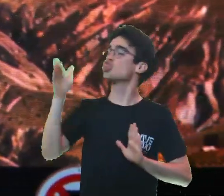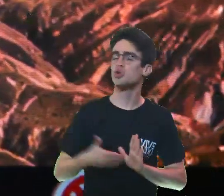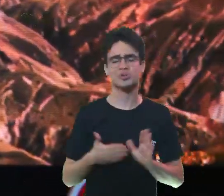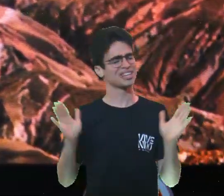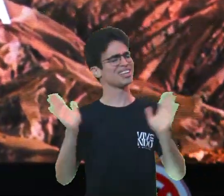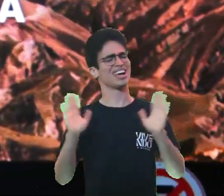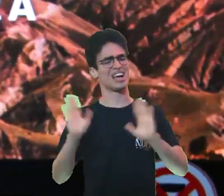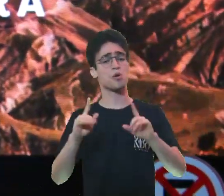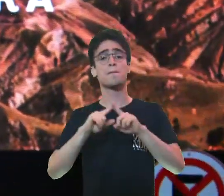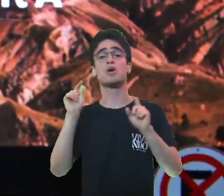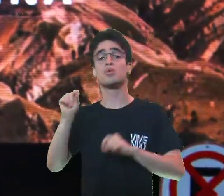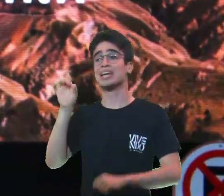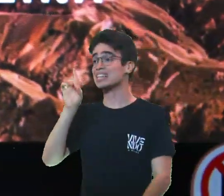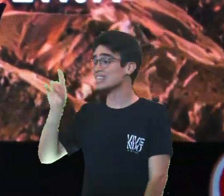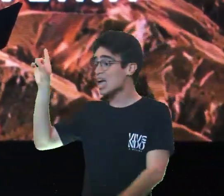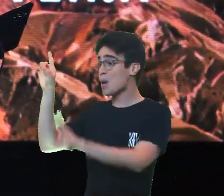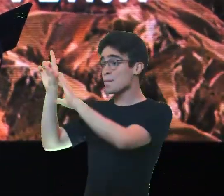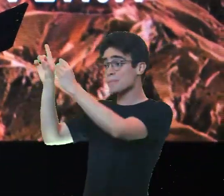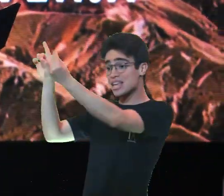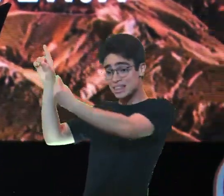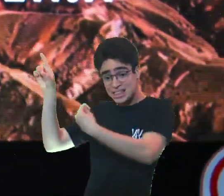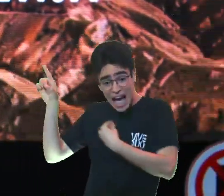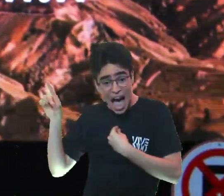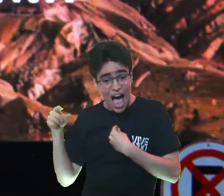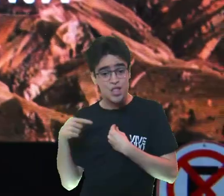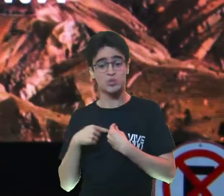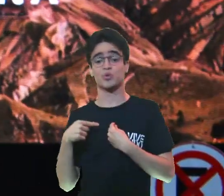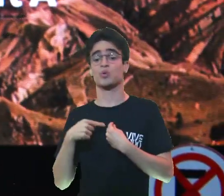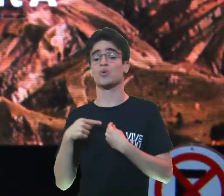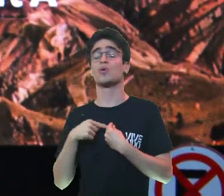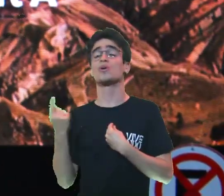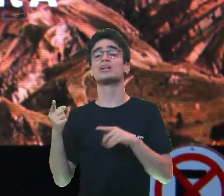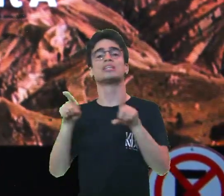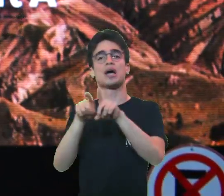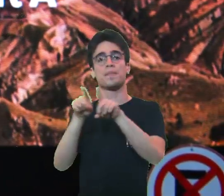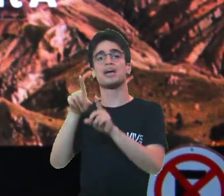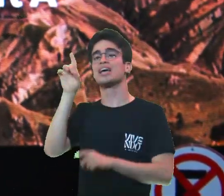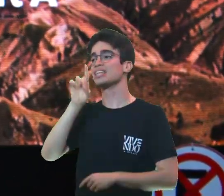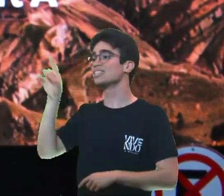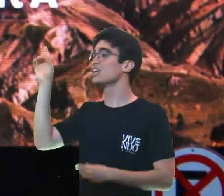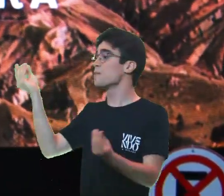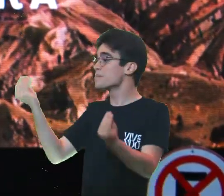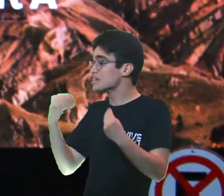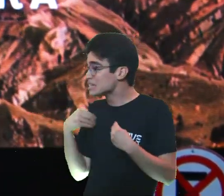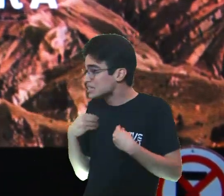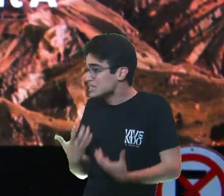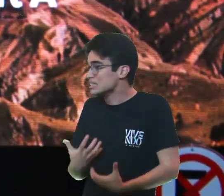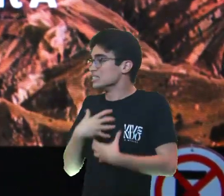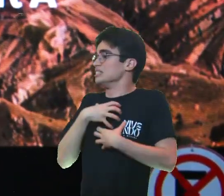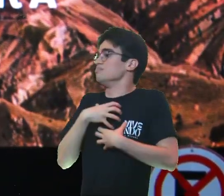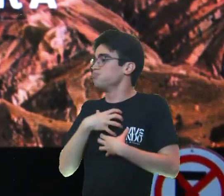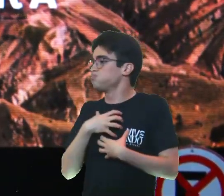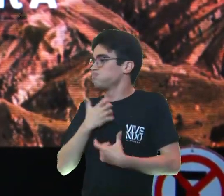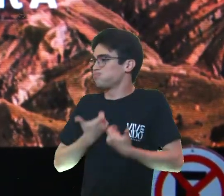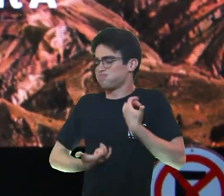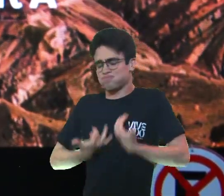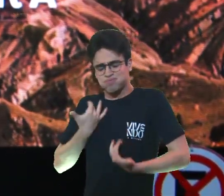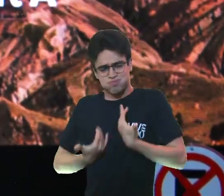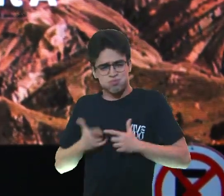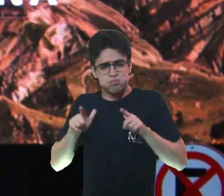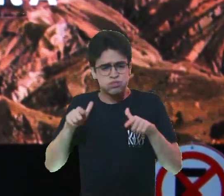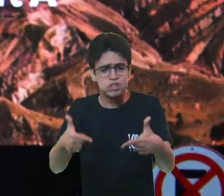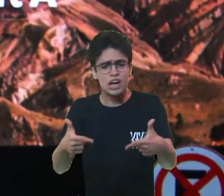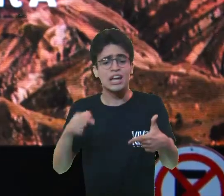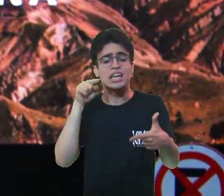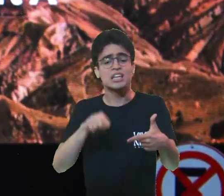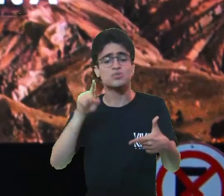mas aquilo que Ele tem trazido até nós, aquilo que Ele tem feito o nosso coração se engajar, é algo